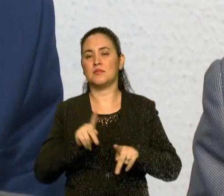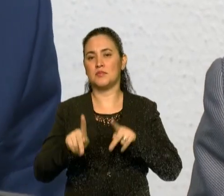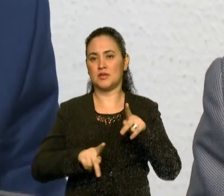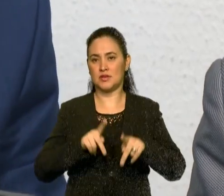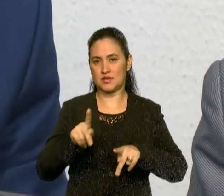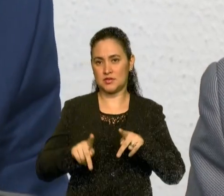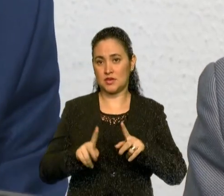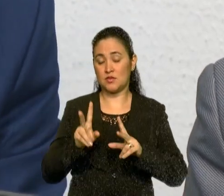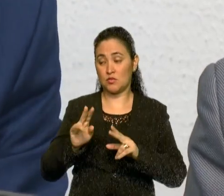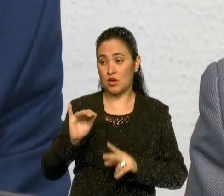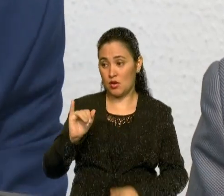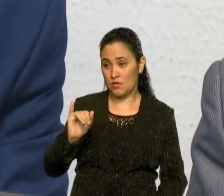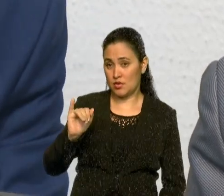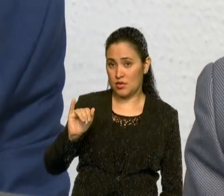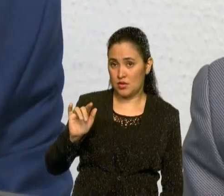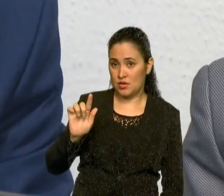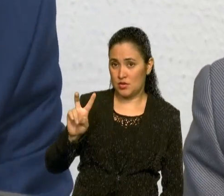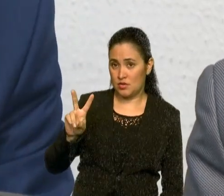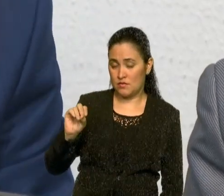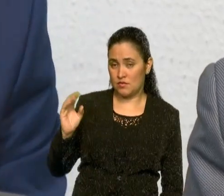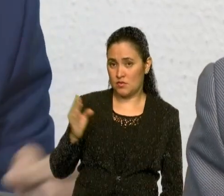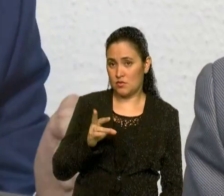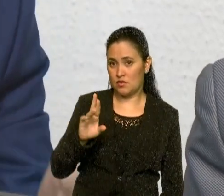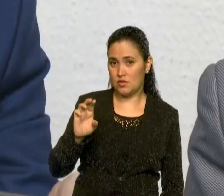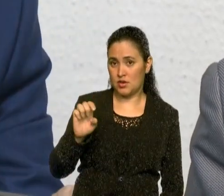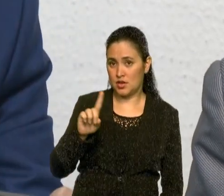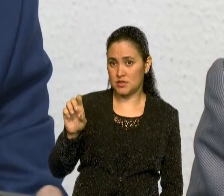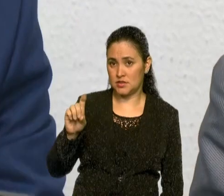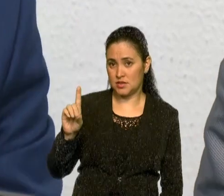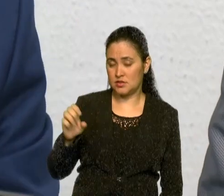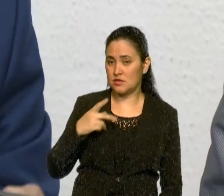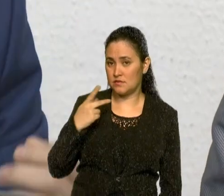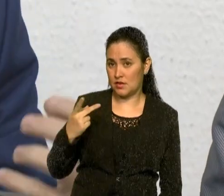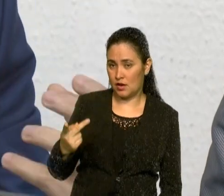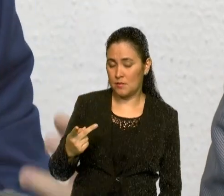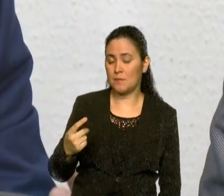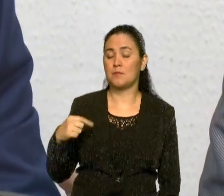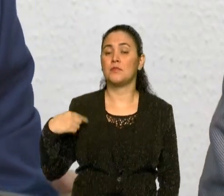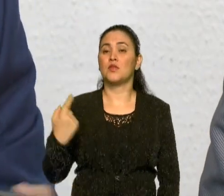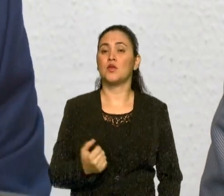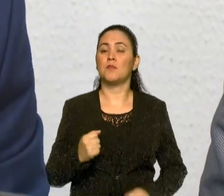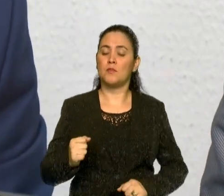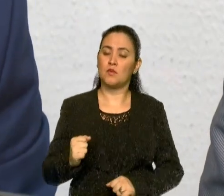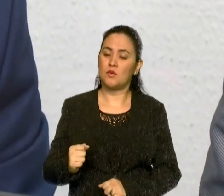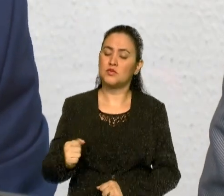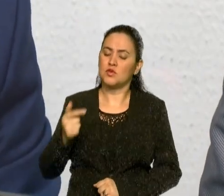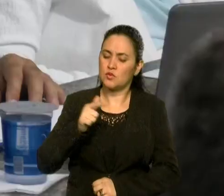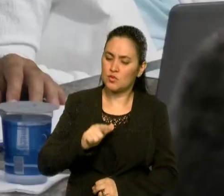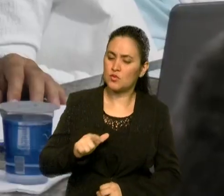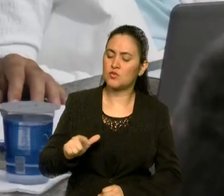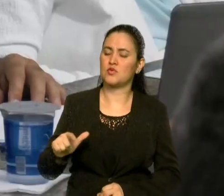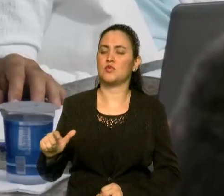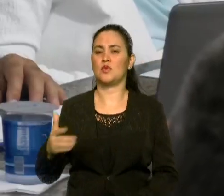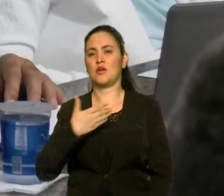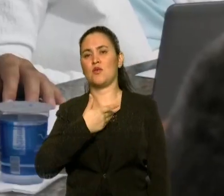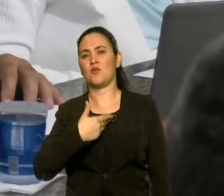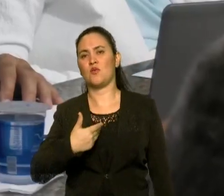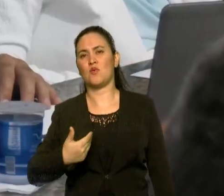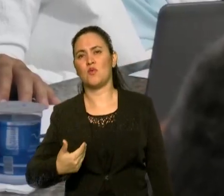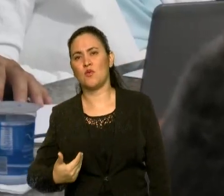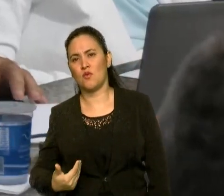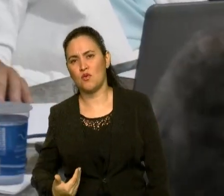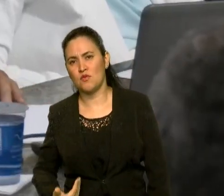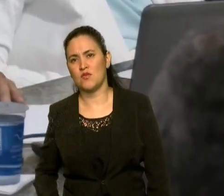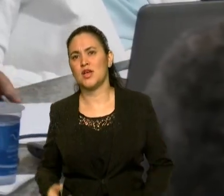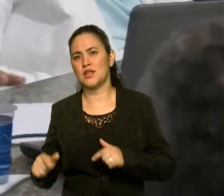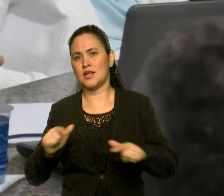relatar, que a gente possa continuar de perto, fazendo um governo participativo. E eu não podia esperar nada